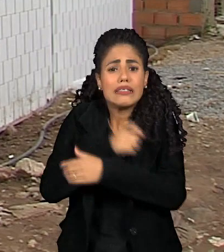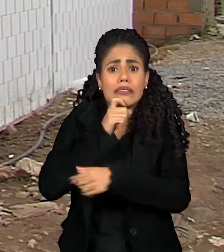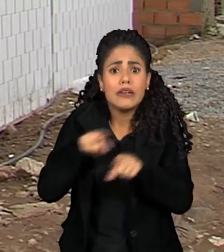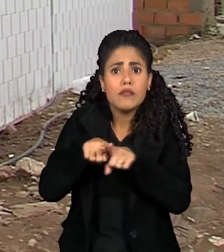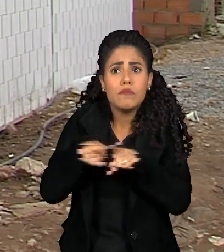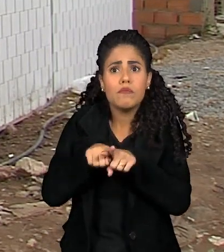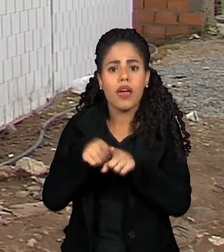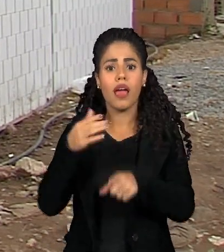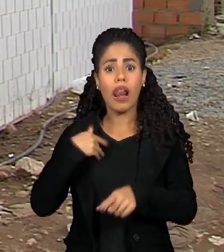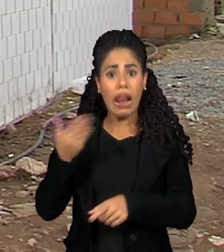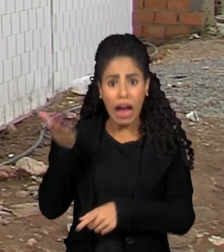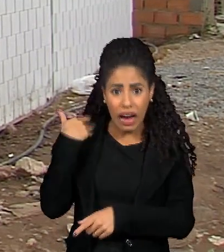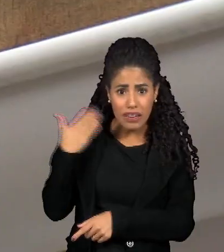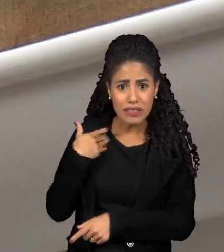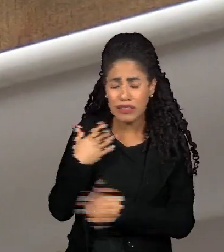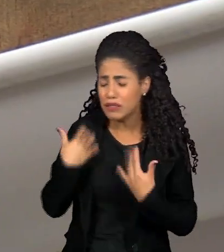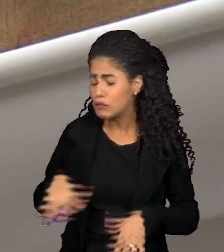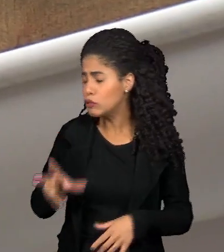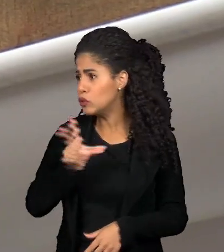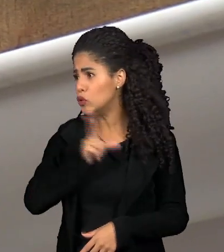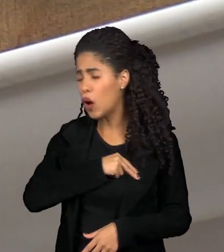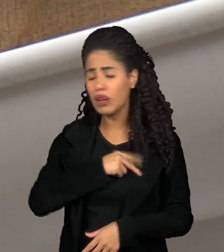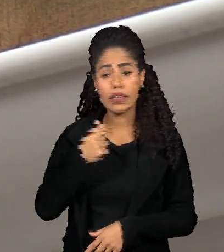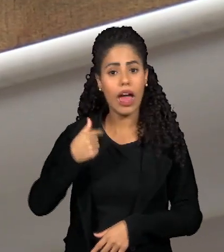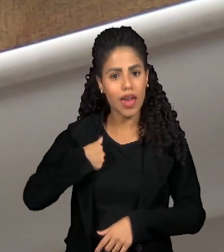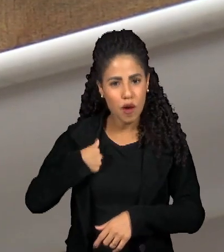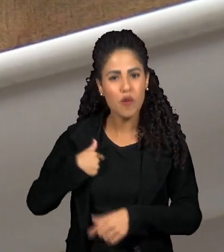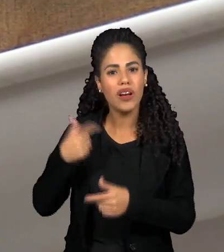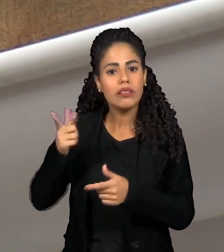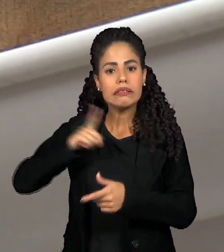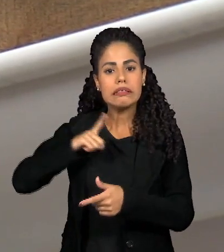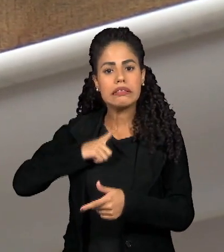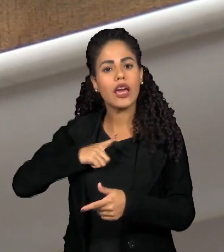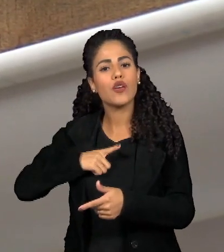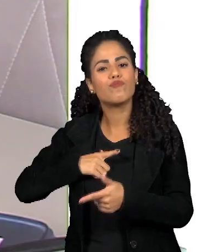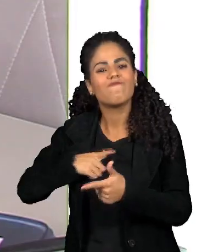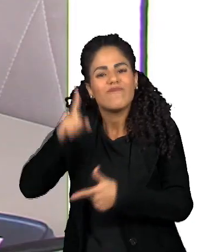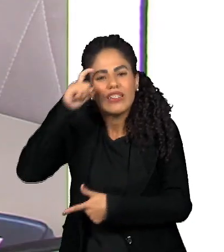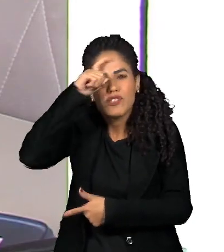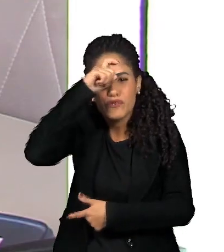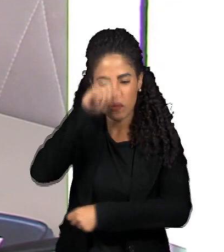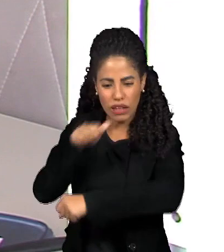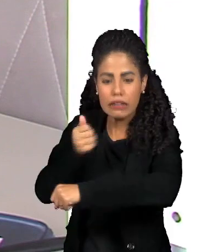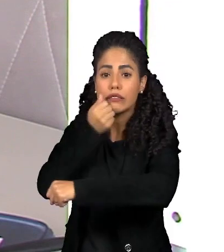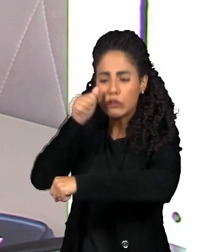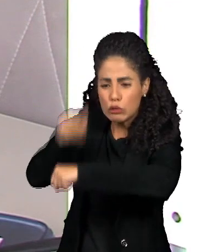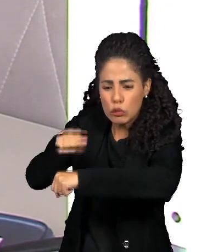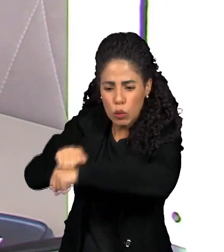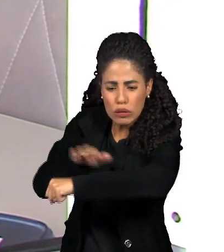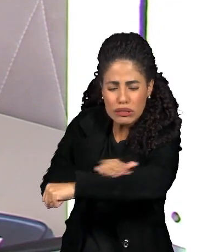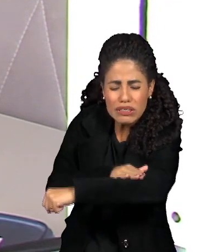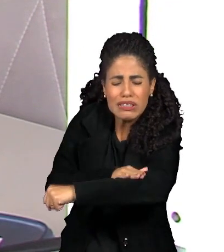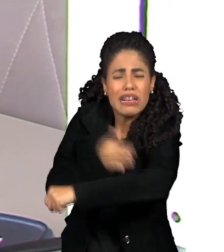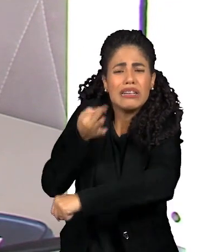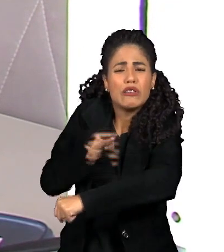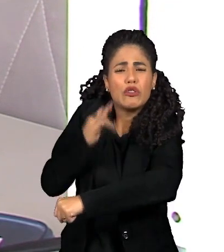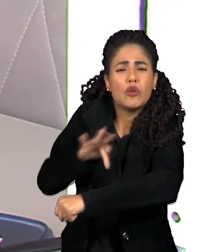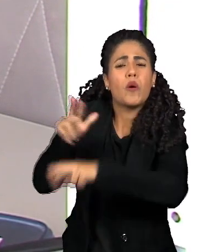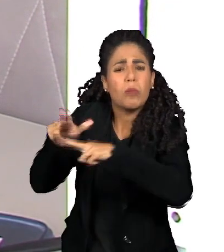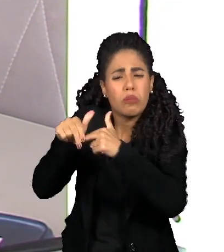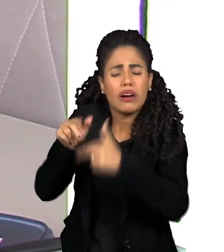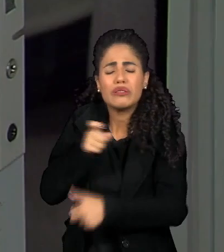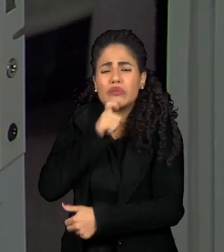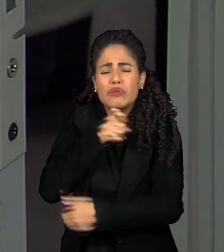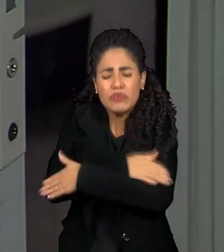gente faltava morrer de frio. E eu tenho um problema nos ossos, eu sentia tanta dor, que eu vivia nos remédios, na medicação. Agora não,